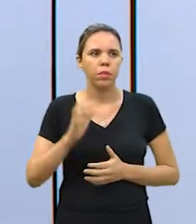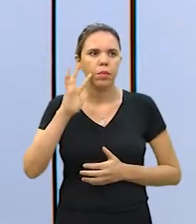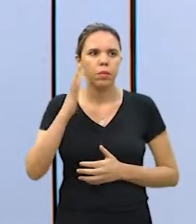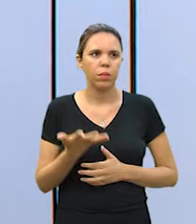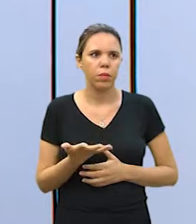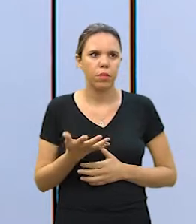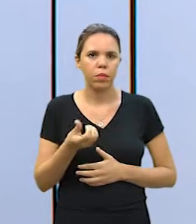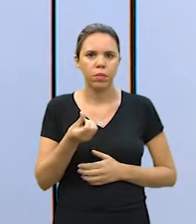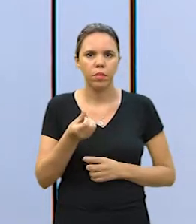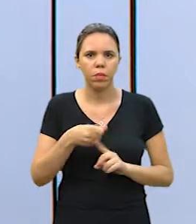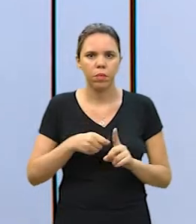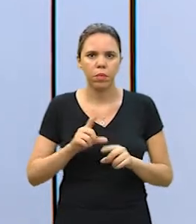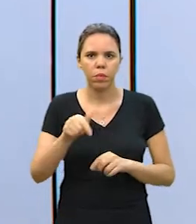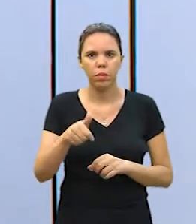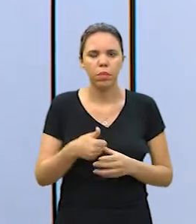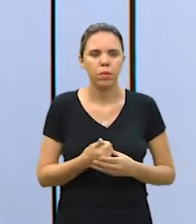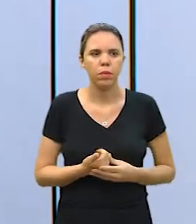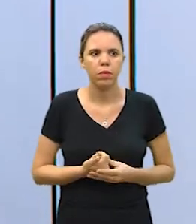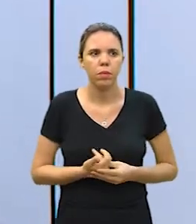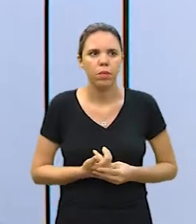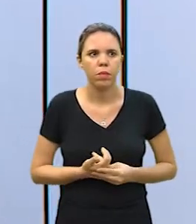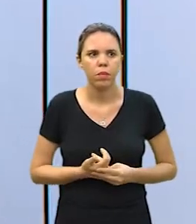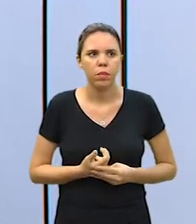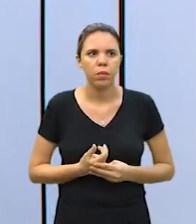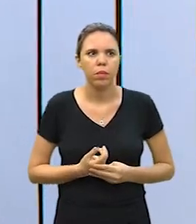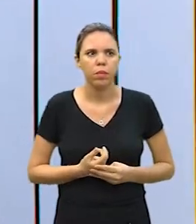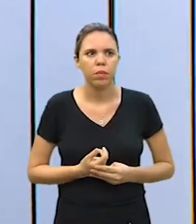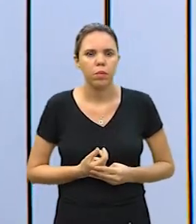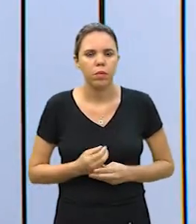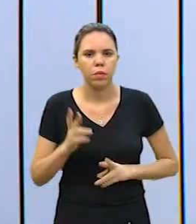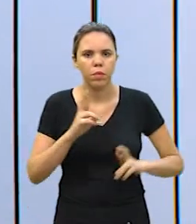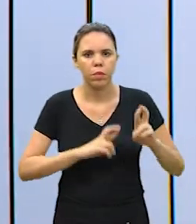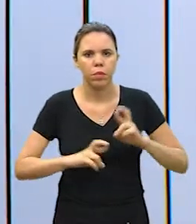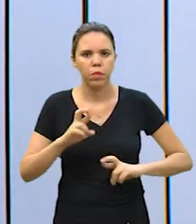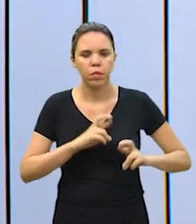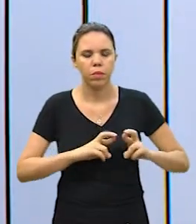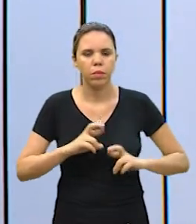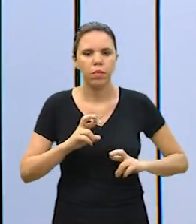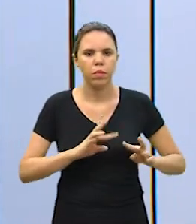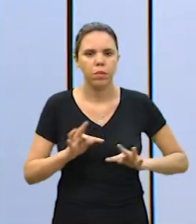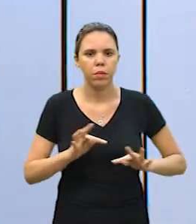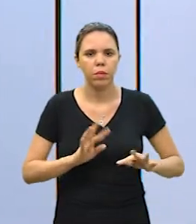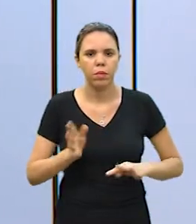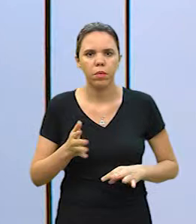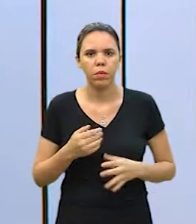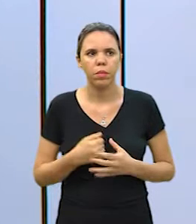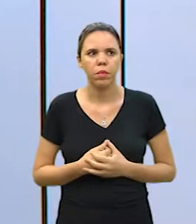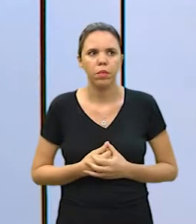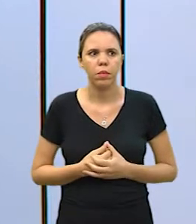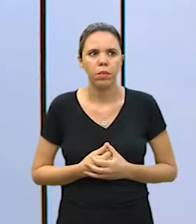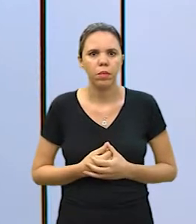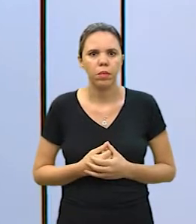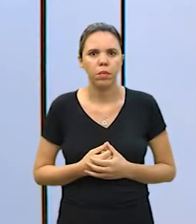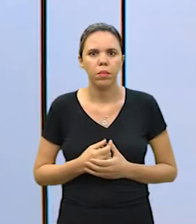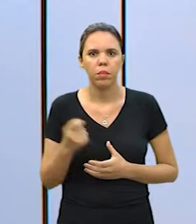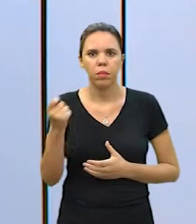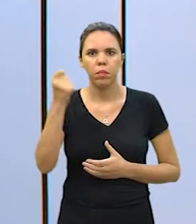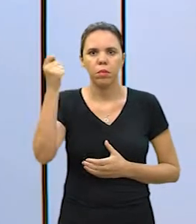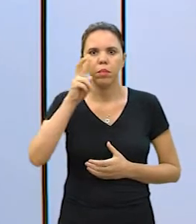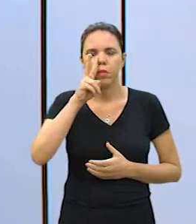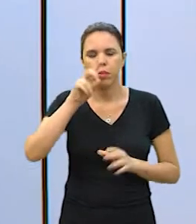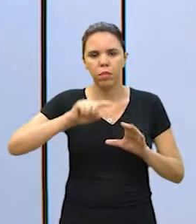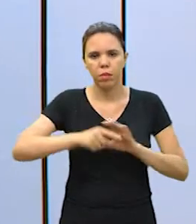o resultado do seu exame 6 meses depois. E ela estava com o exame, ele estava com um diagnóstico já de um estágio